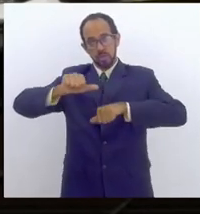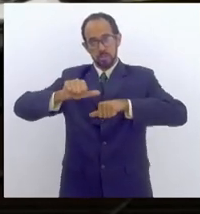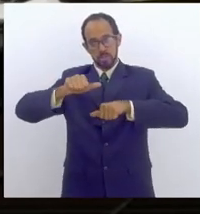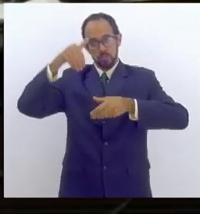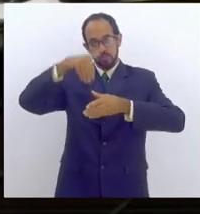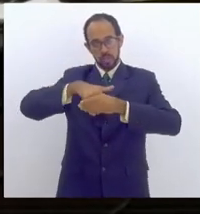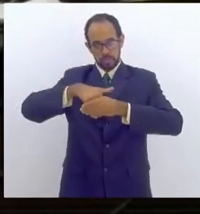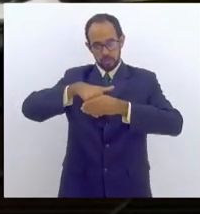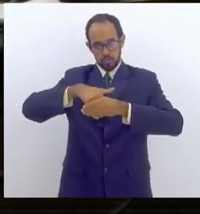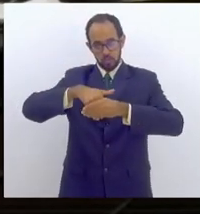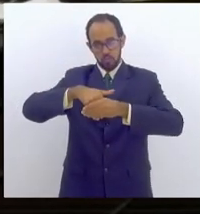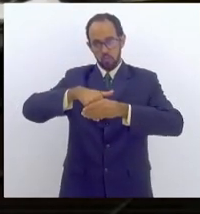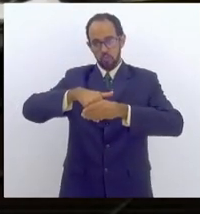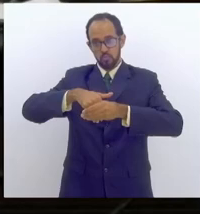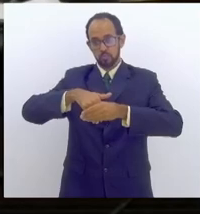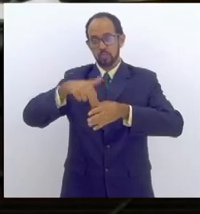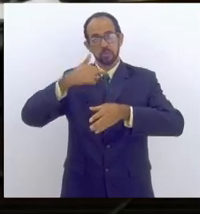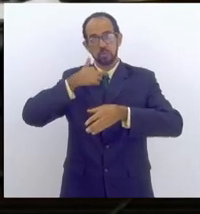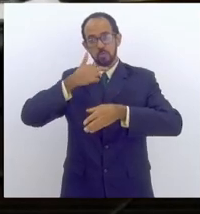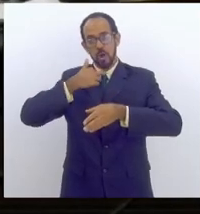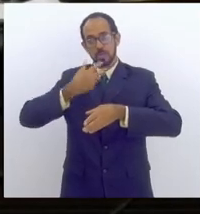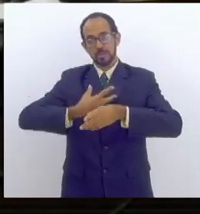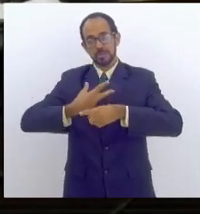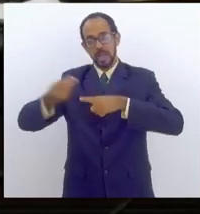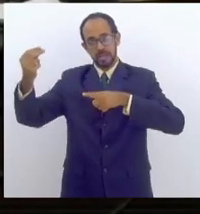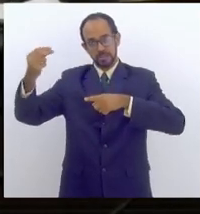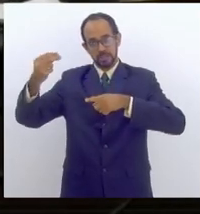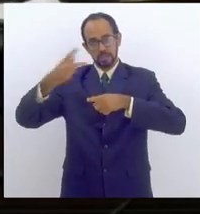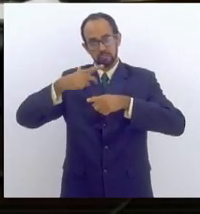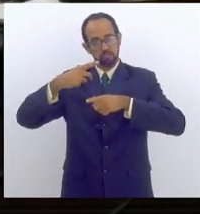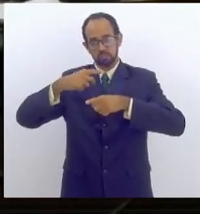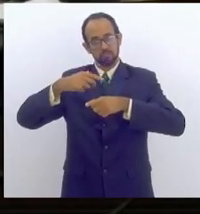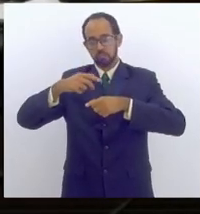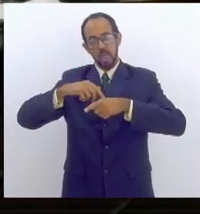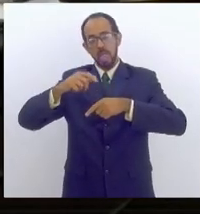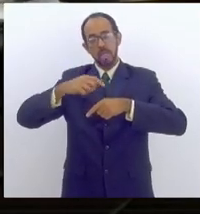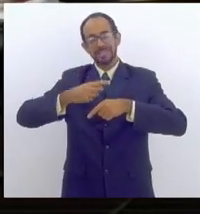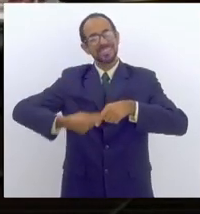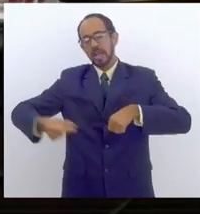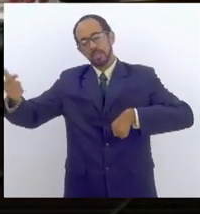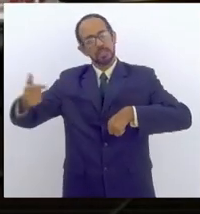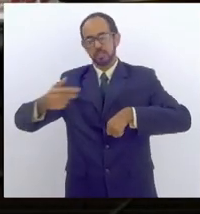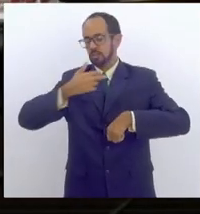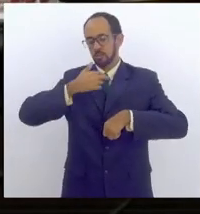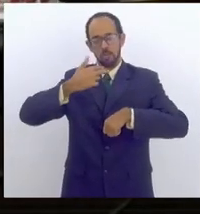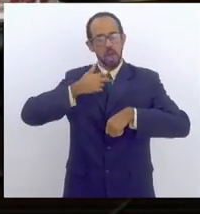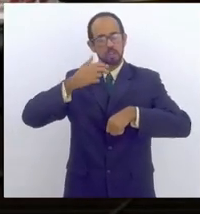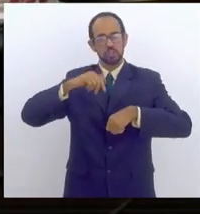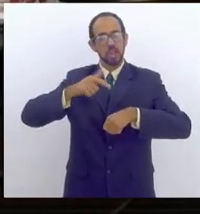ninguém sair do plenário e ir embora antes da questão ser resolvida aqui.